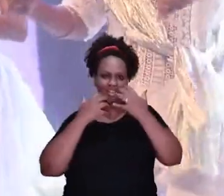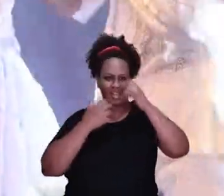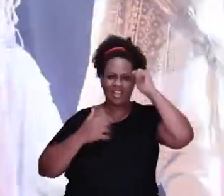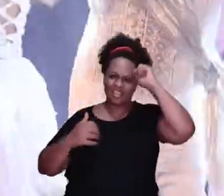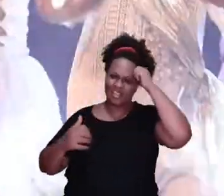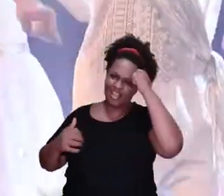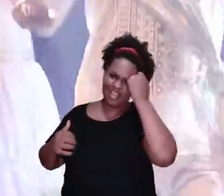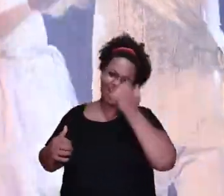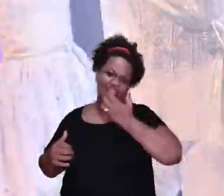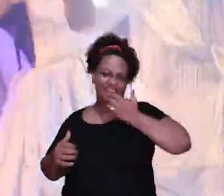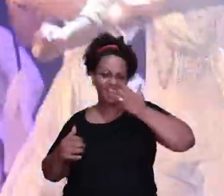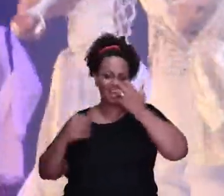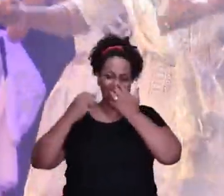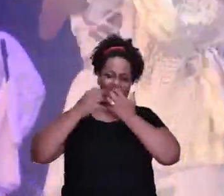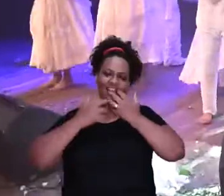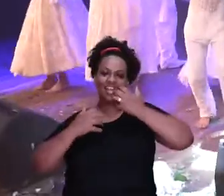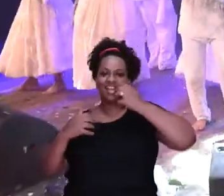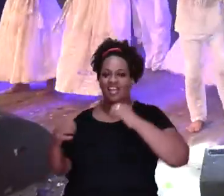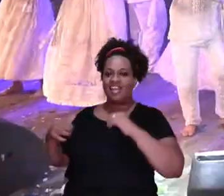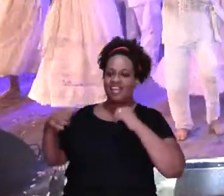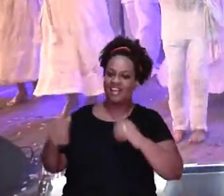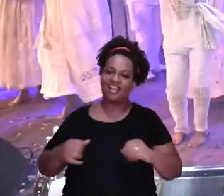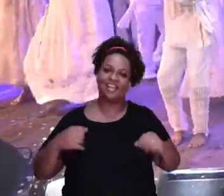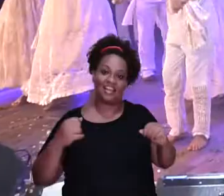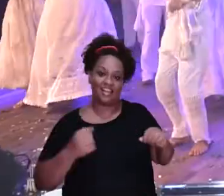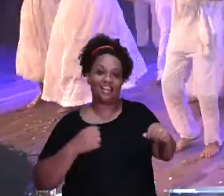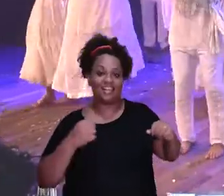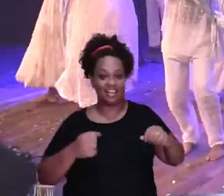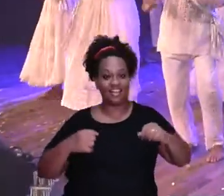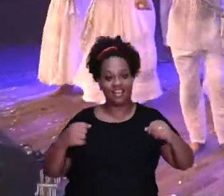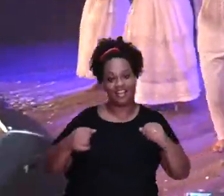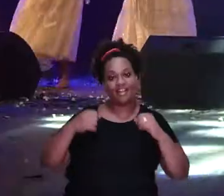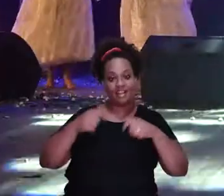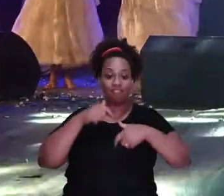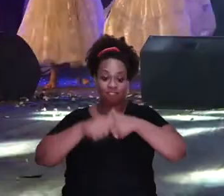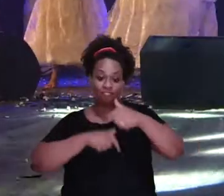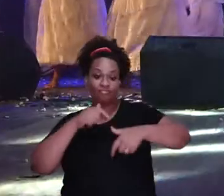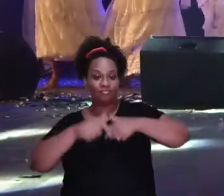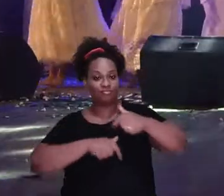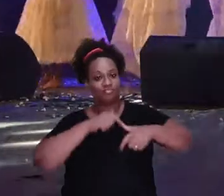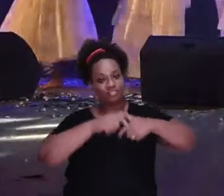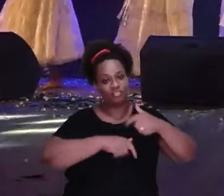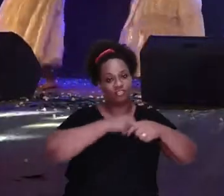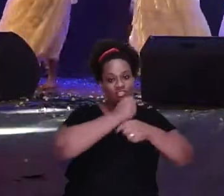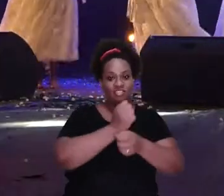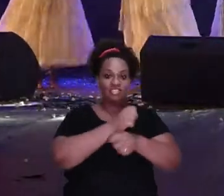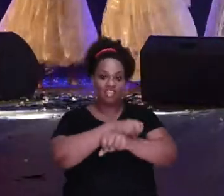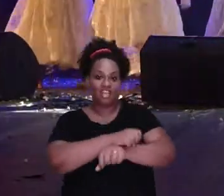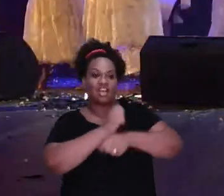horário alegra canta baby Rosa ela ela senta lá do Senhor